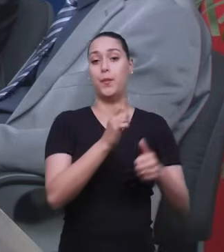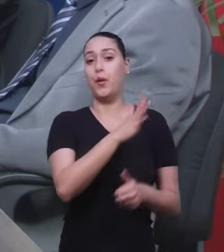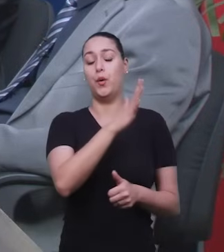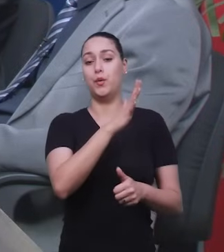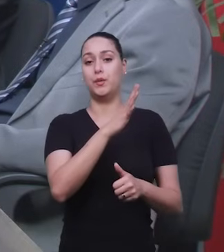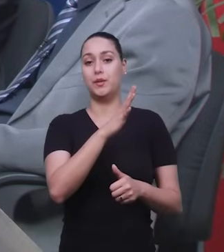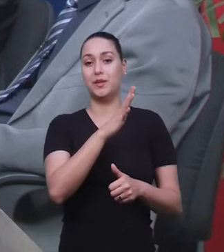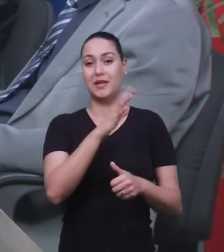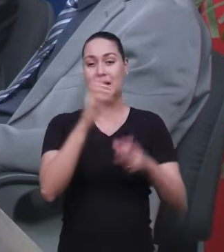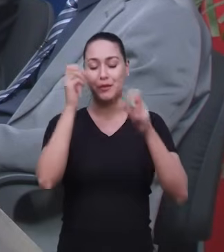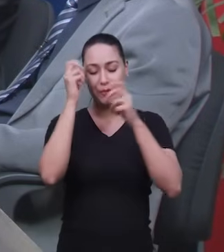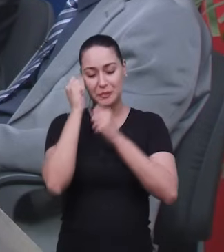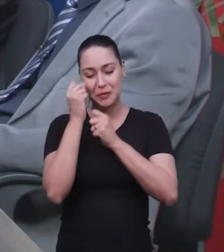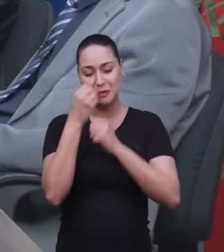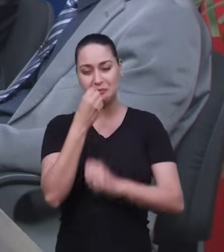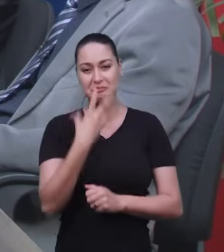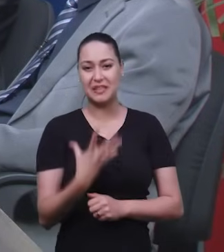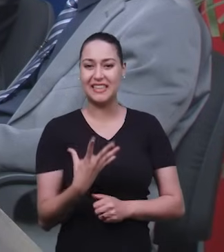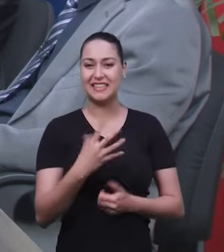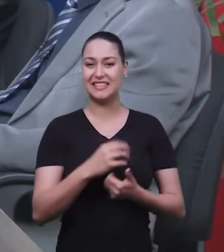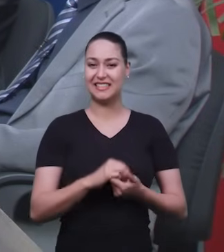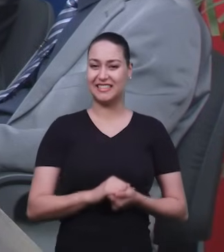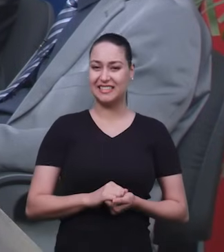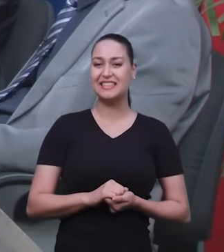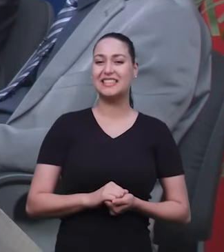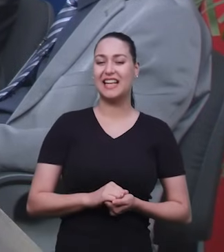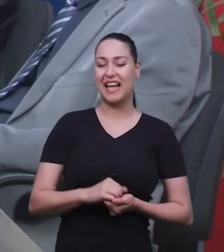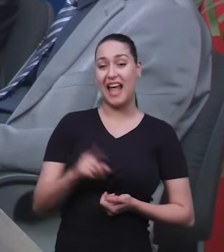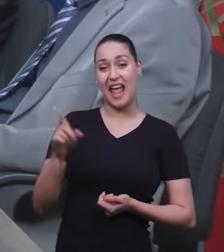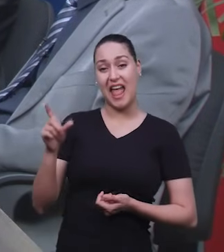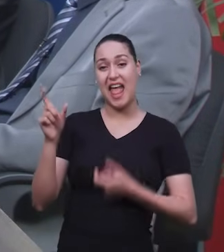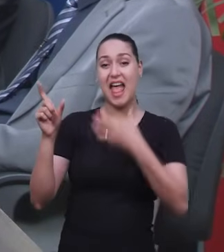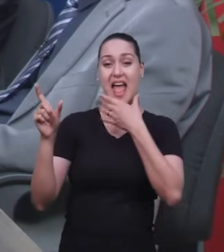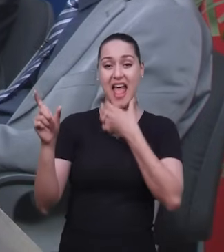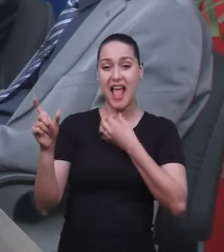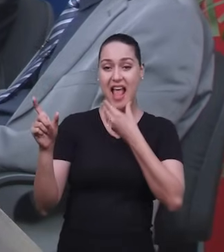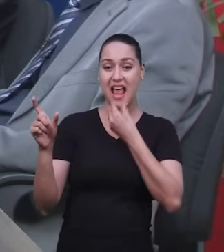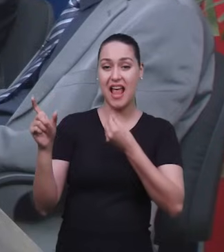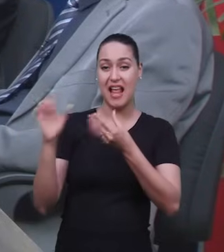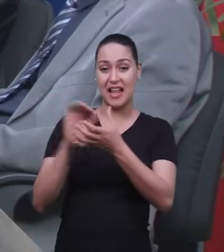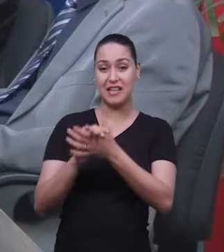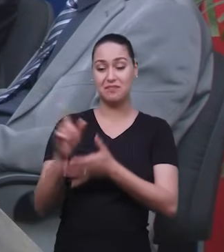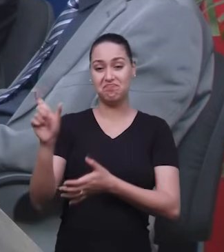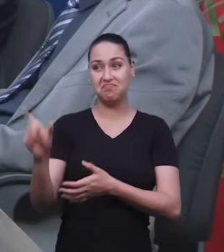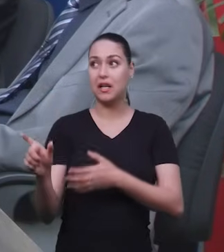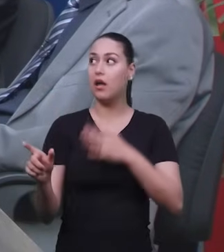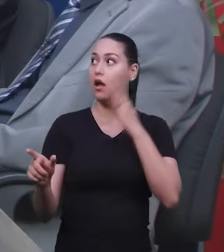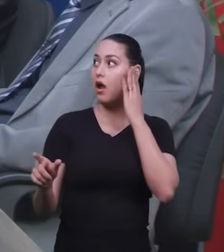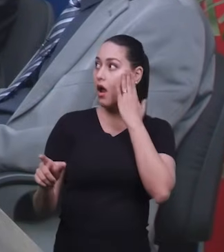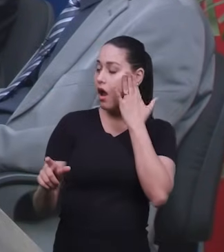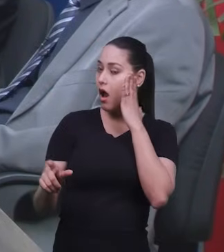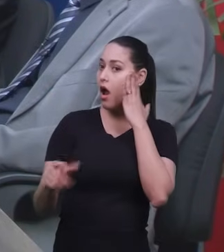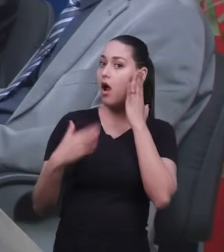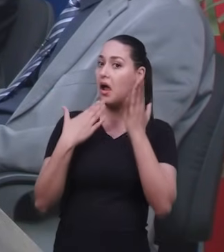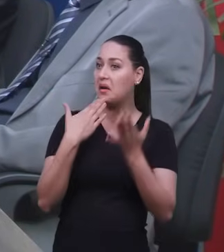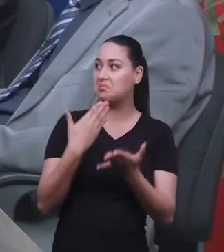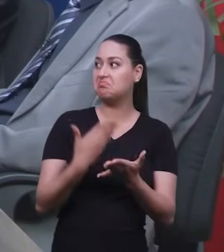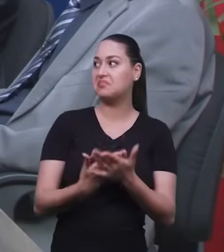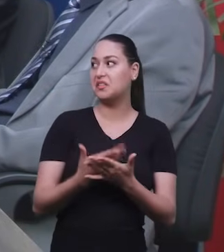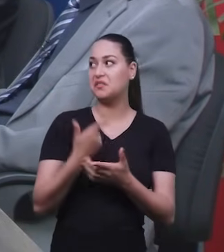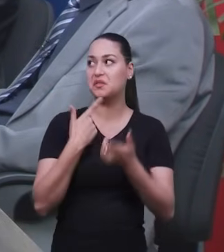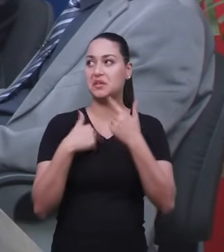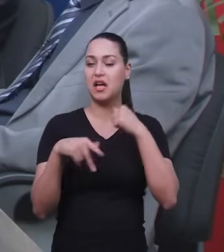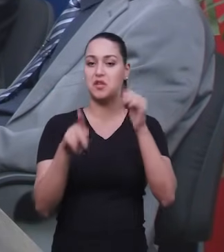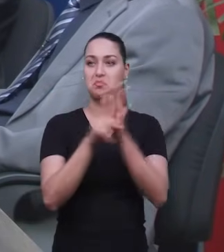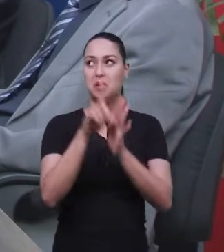bem. E ele mesmo reconheceu que foi a vontade de Deus que aconteceu na vida do familiar dele.